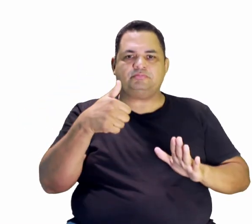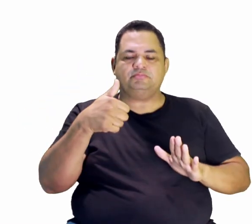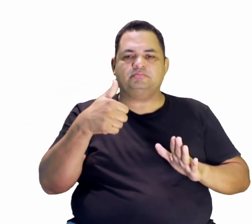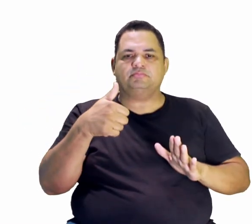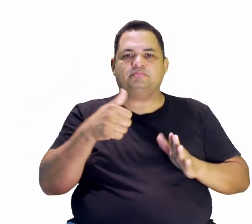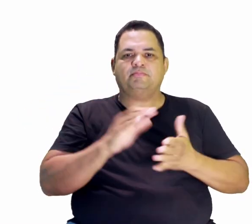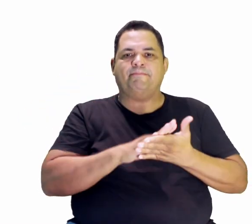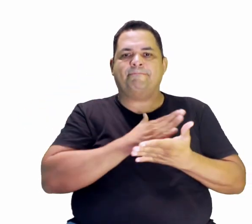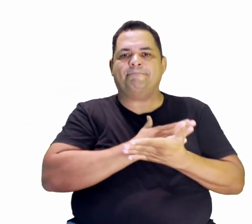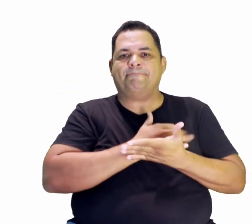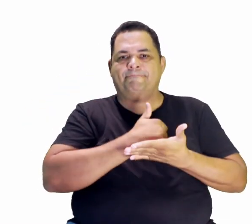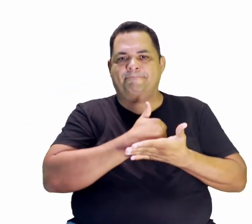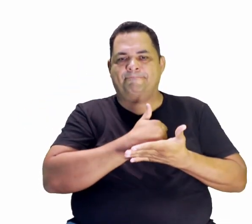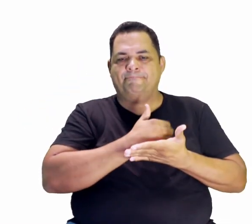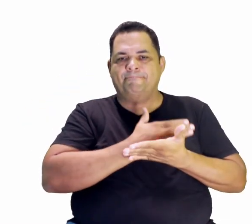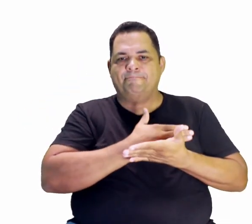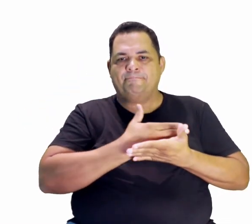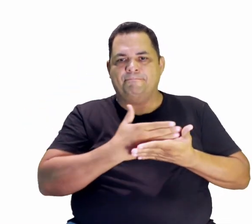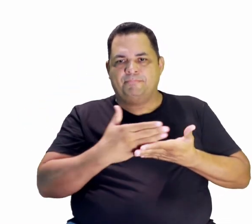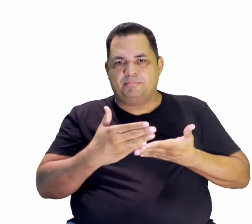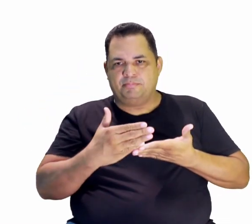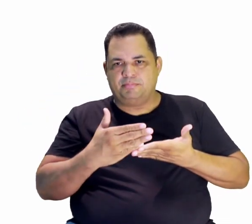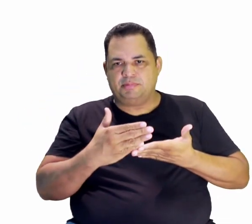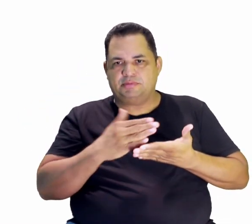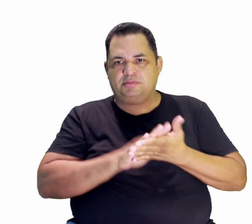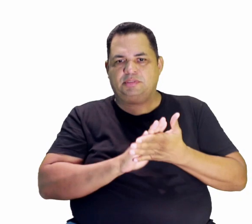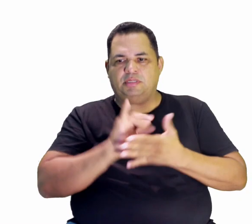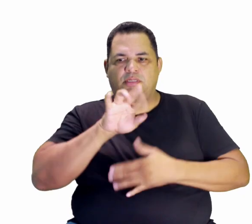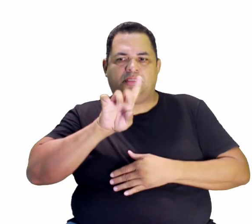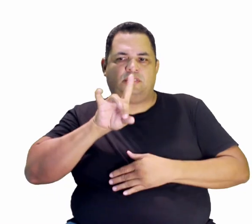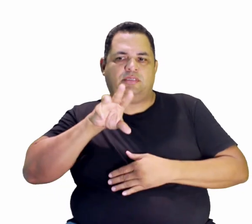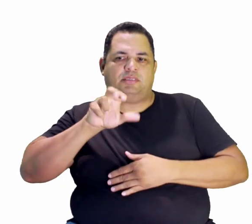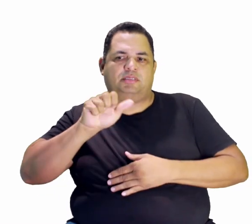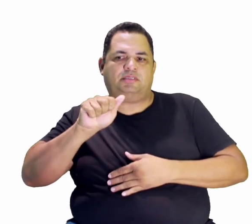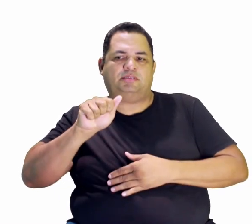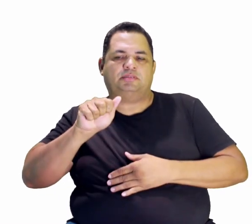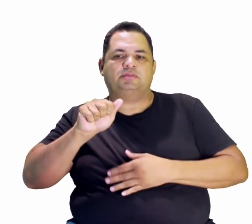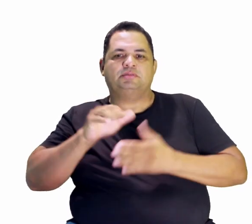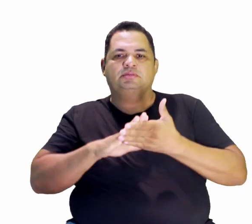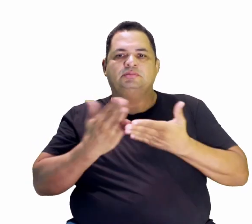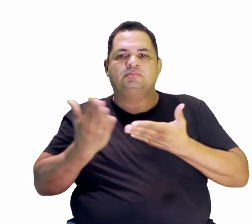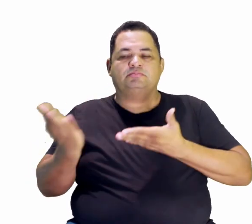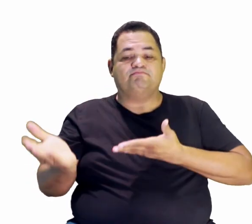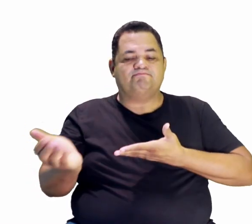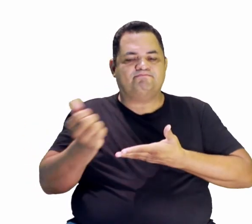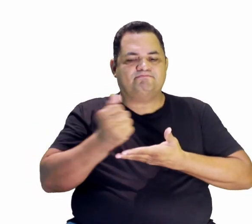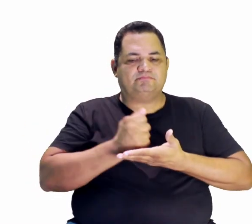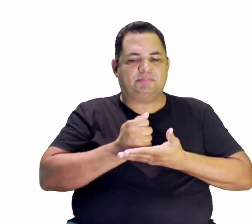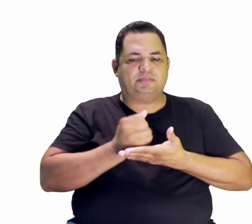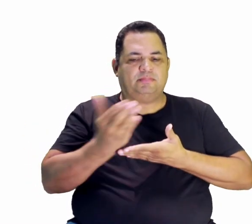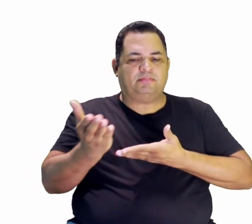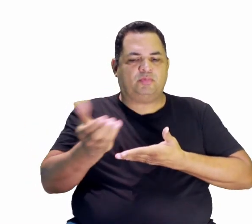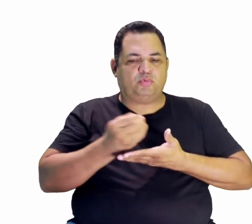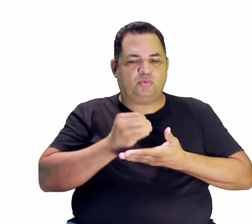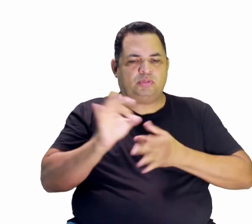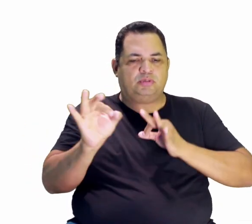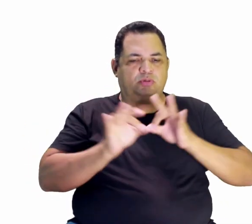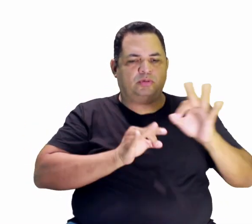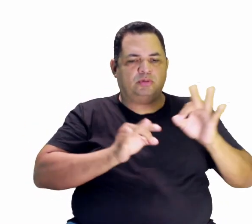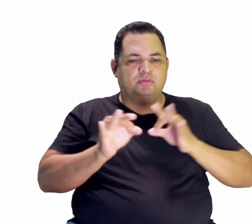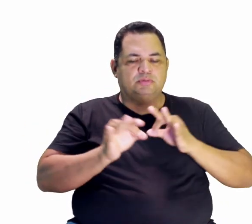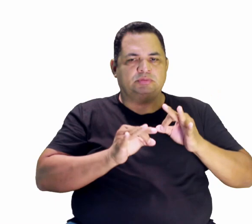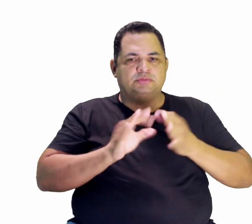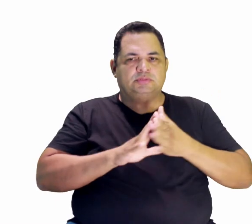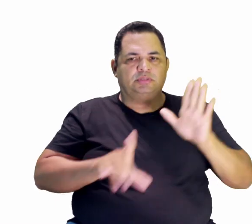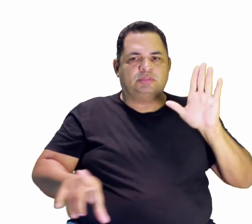que na verdade ele pega o estudo de inércia de Galileu e Galilei, tá? E aí ele monta a lei,